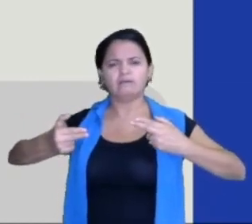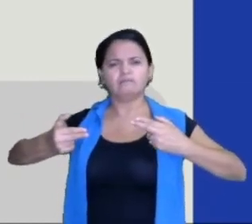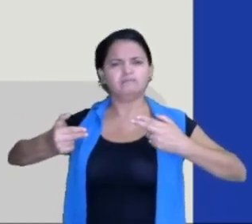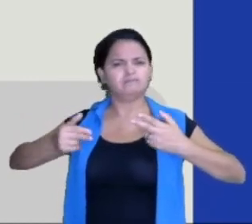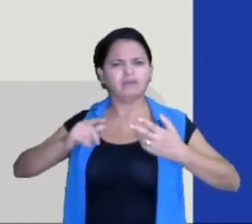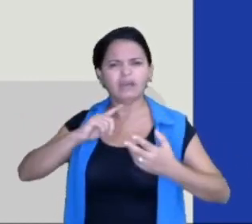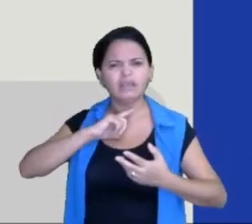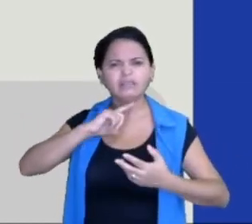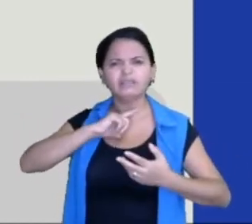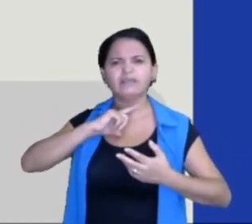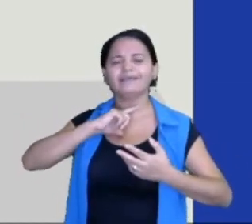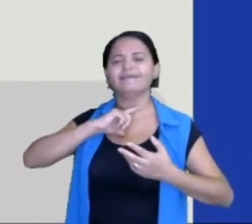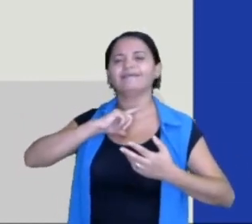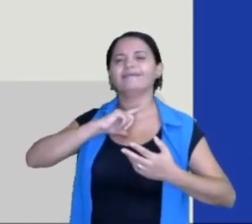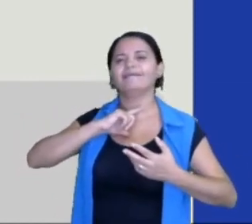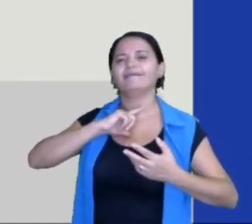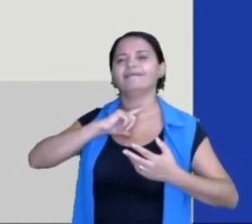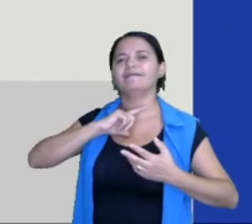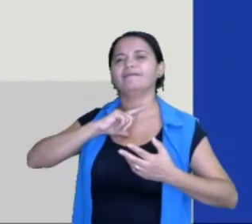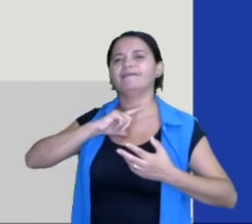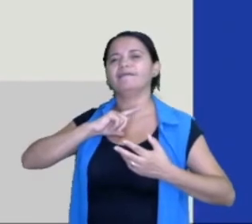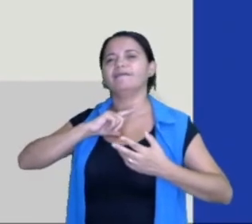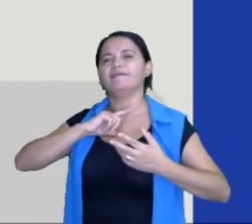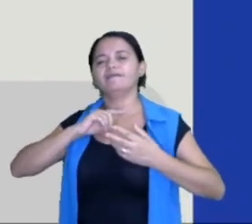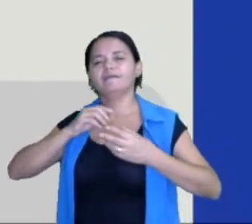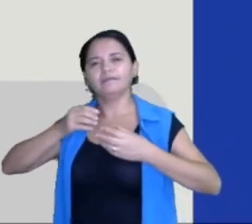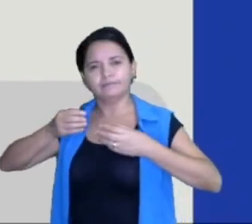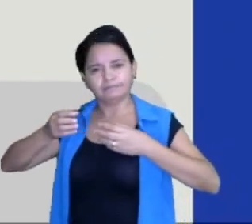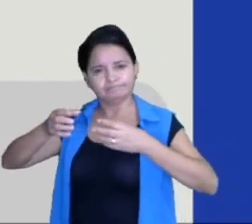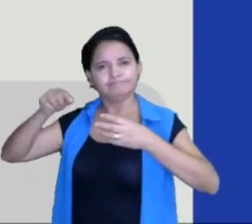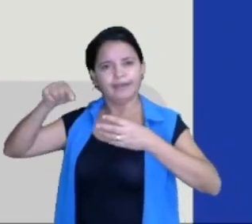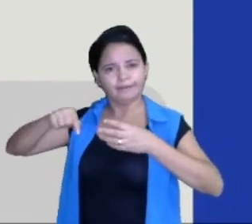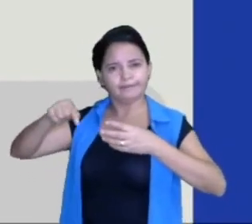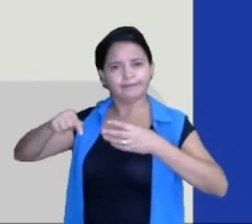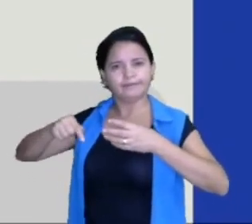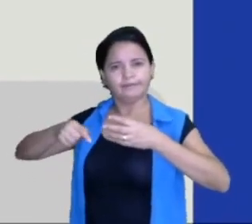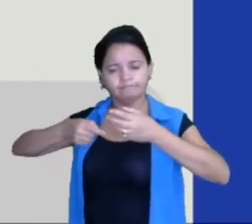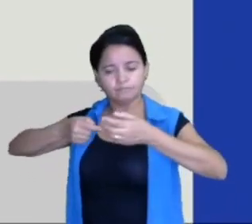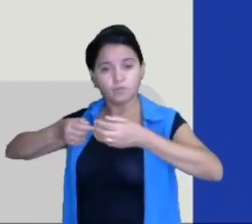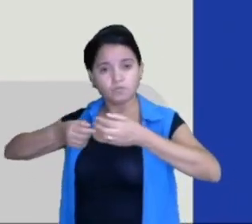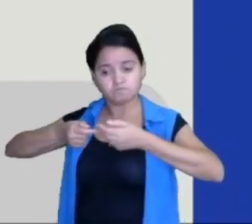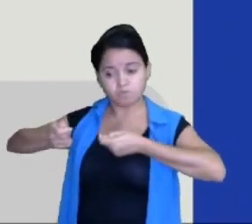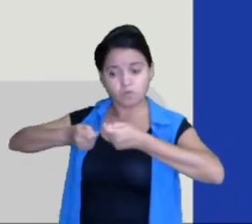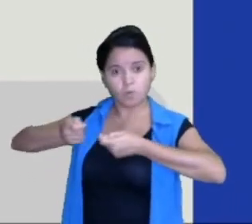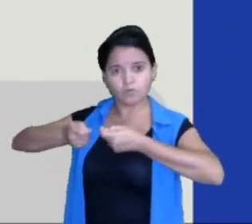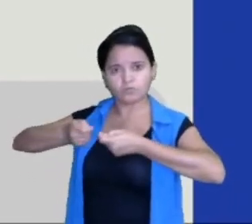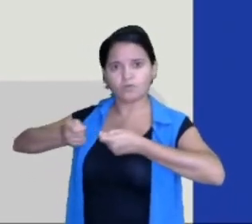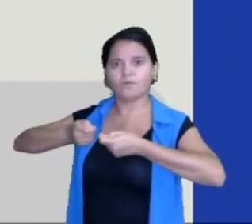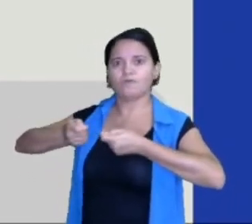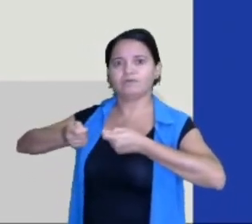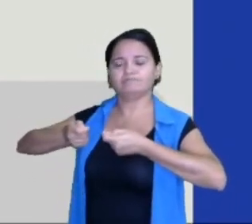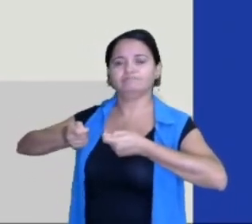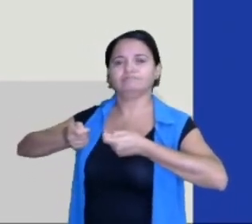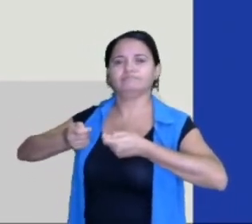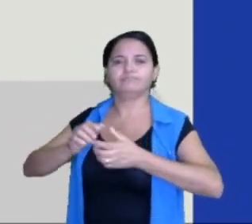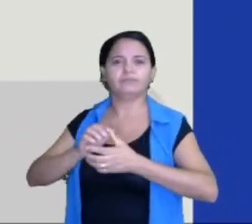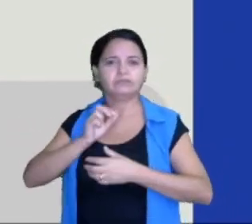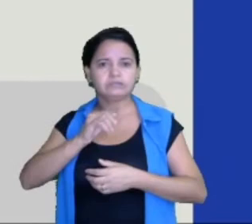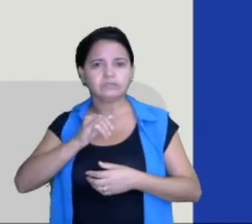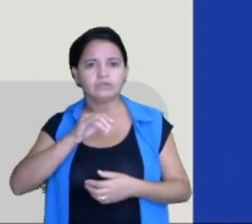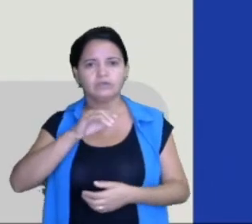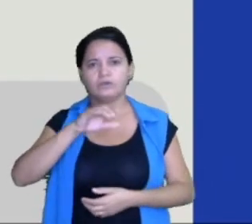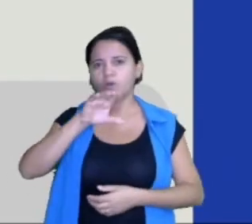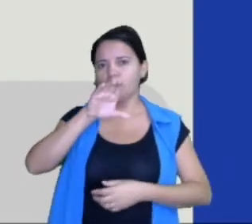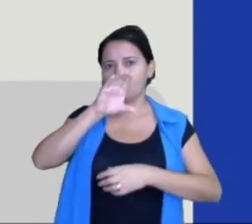recursos, entraria ou sairia do porto de Boston. Então, uma colônia que não tivesse